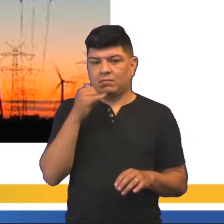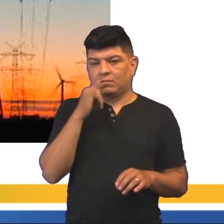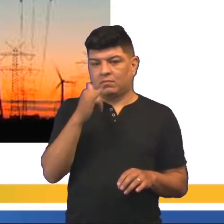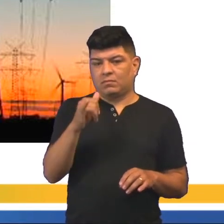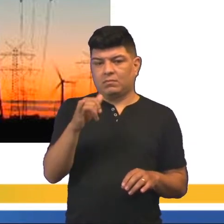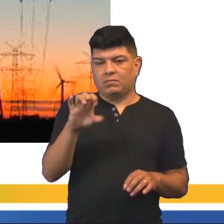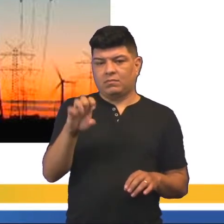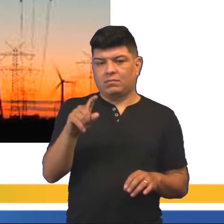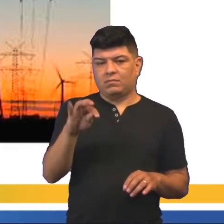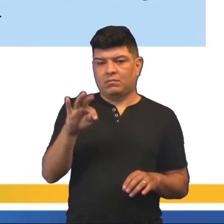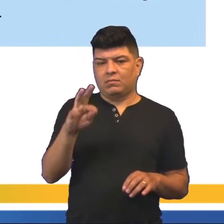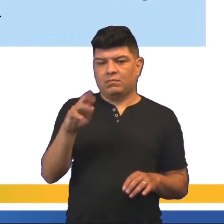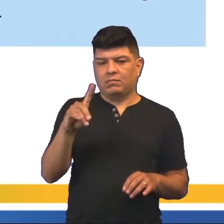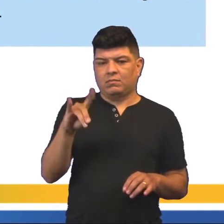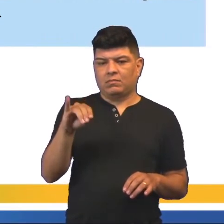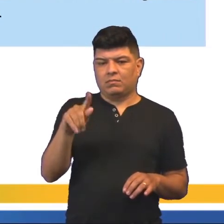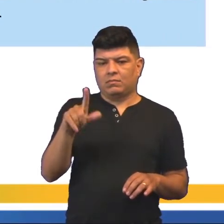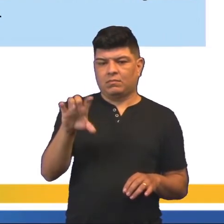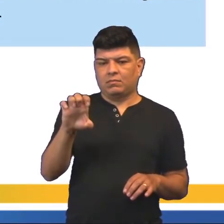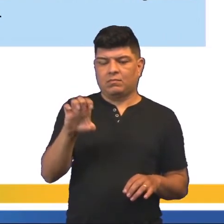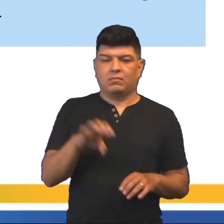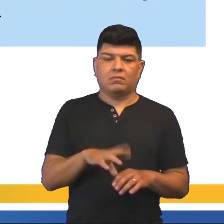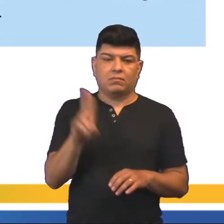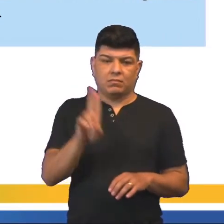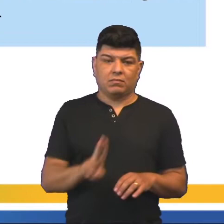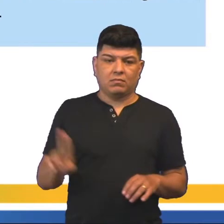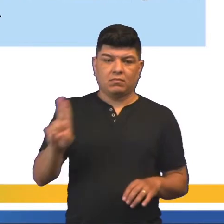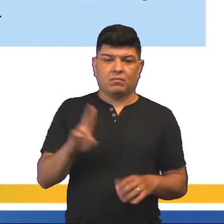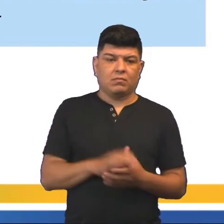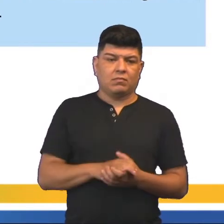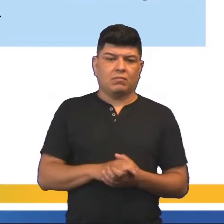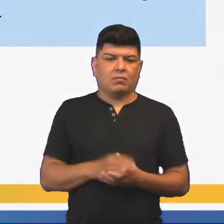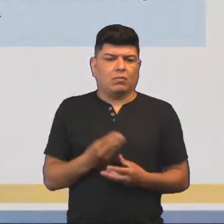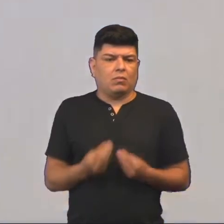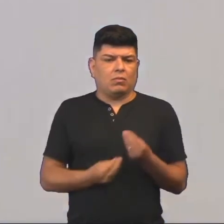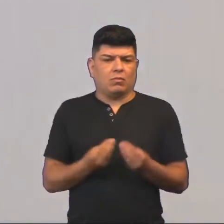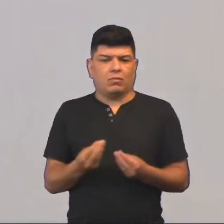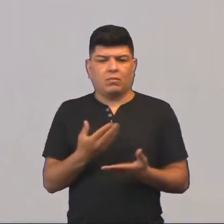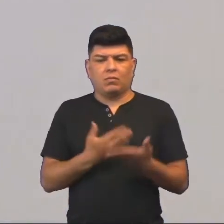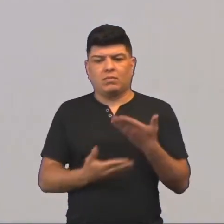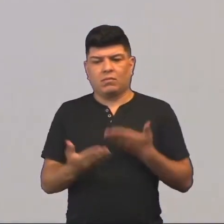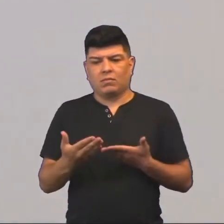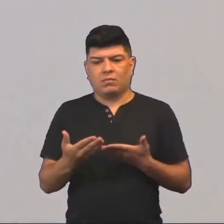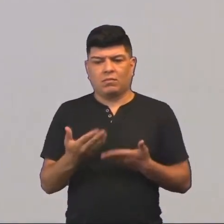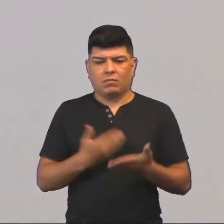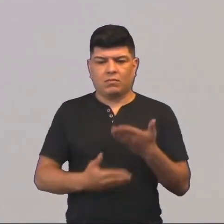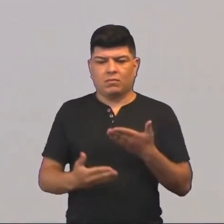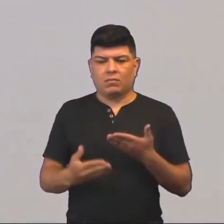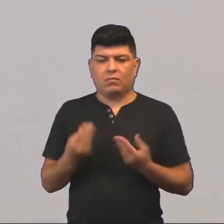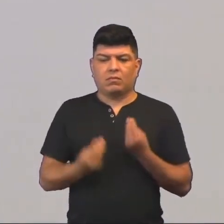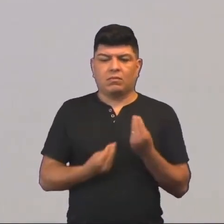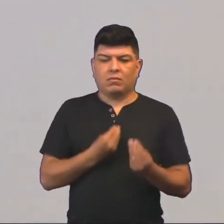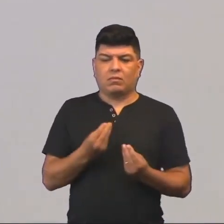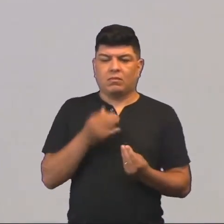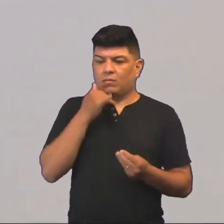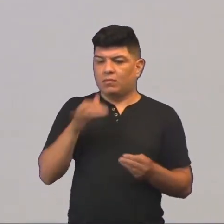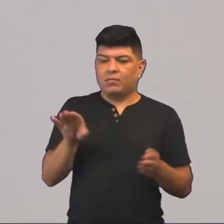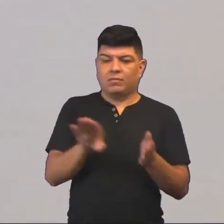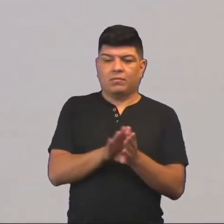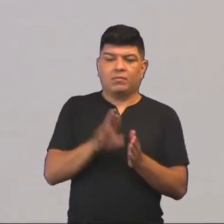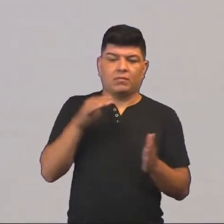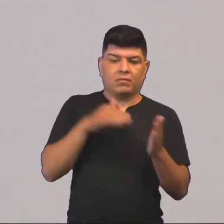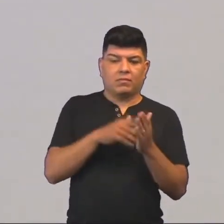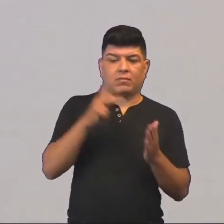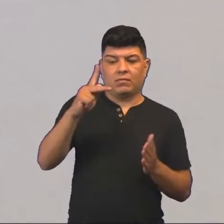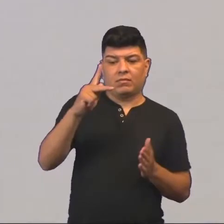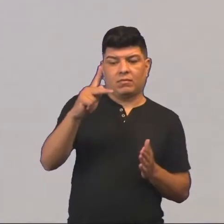eletricidade começou a ser utilizada. Mas como é que acontece esse processo de transmissão? Como é que a energia consegue chegar até a